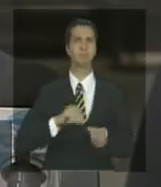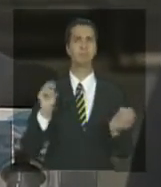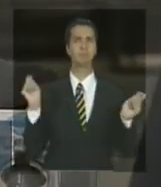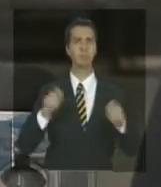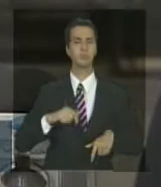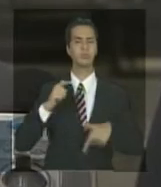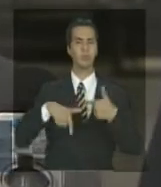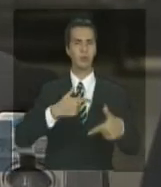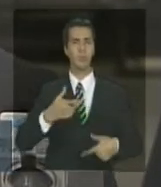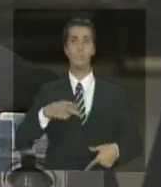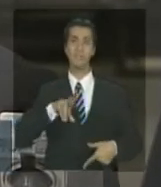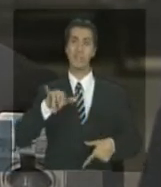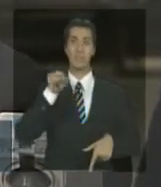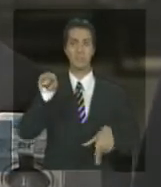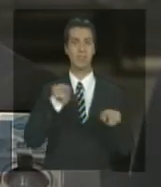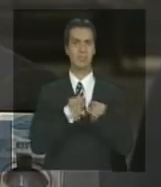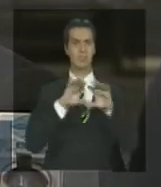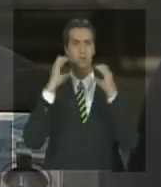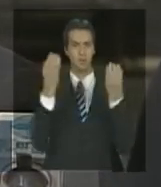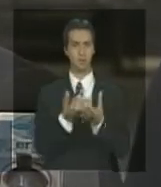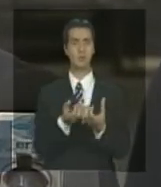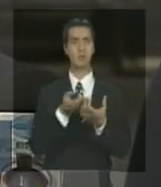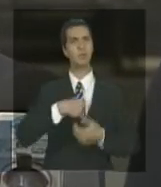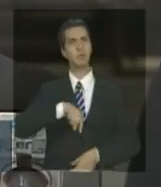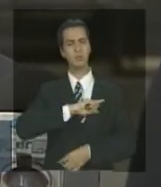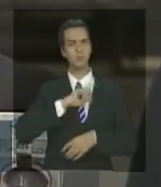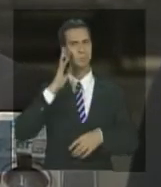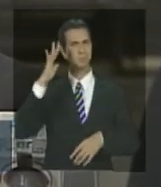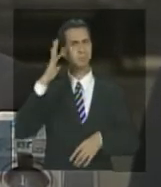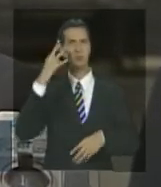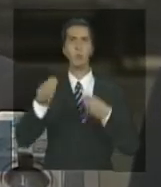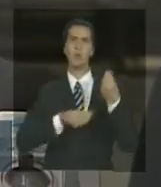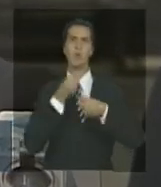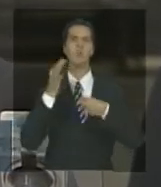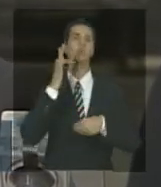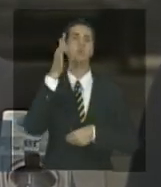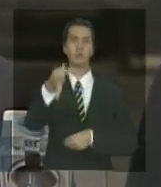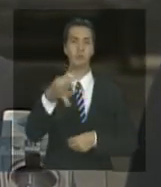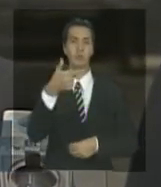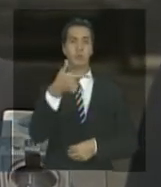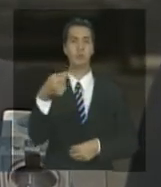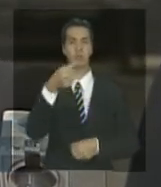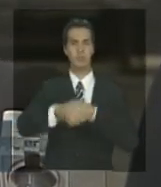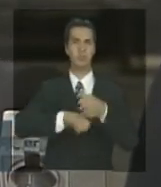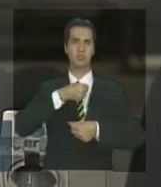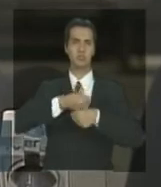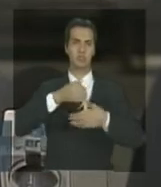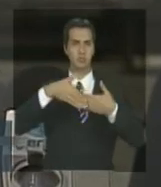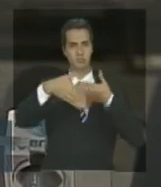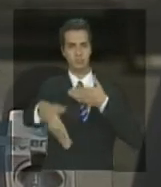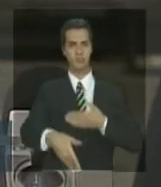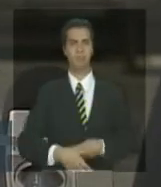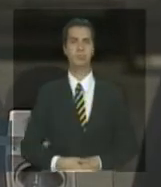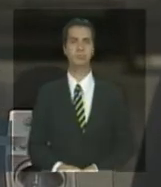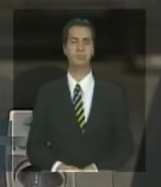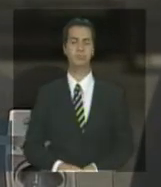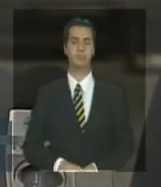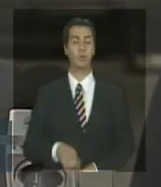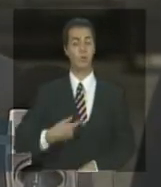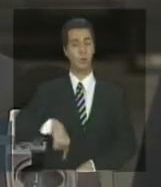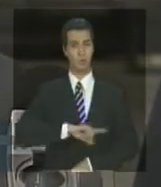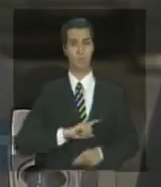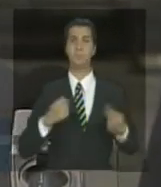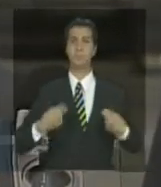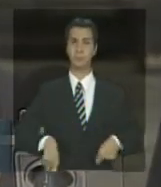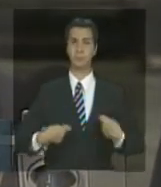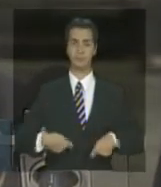de reflexão olhando para o futuro, olhando para os próximos 20 anos. Nós teremos aí que definir o papel